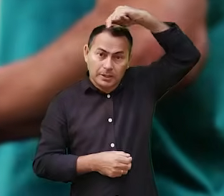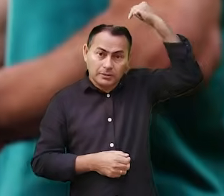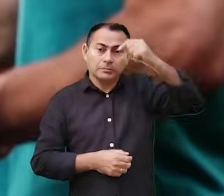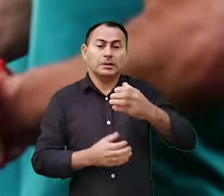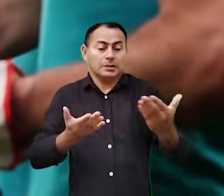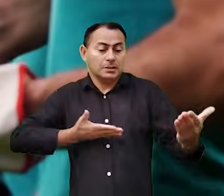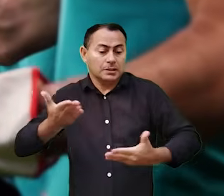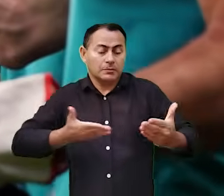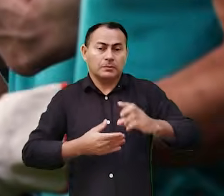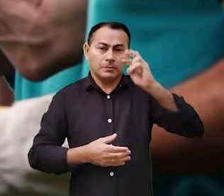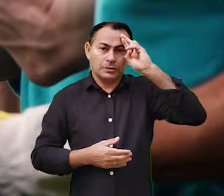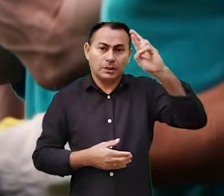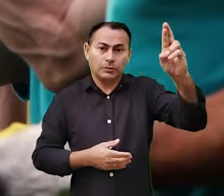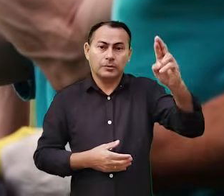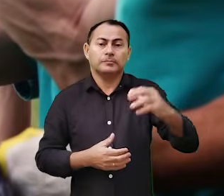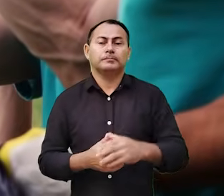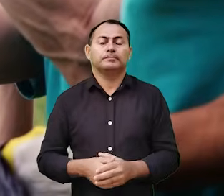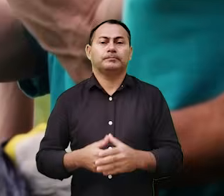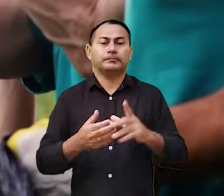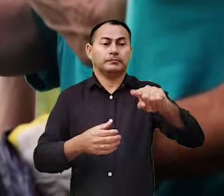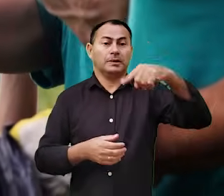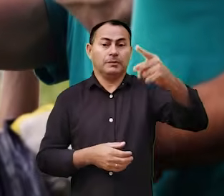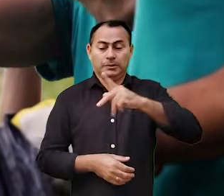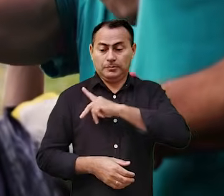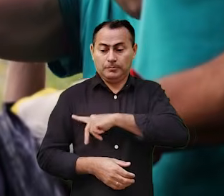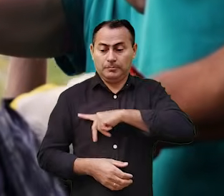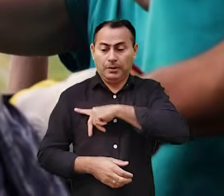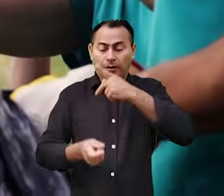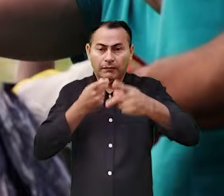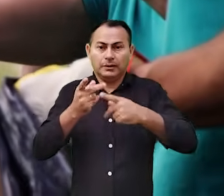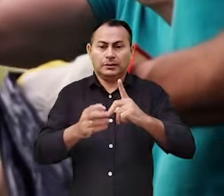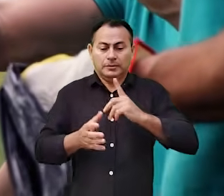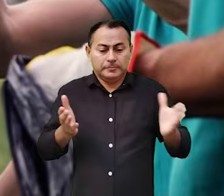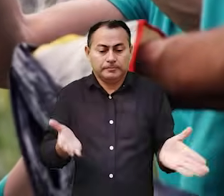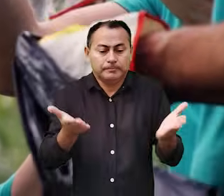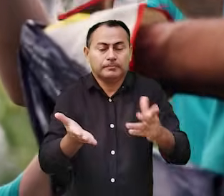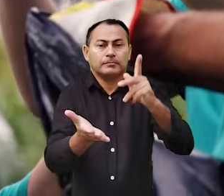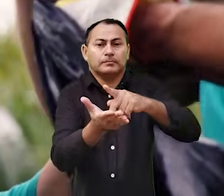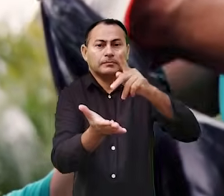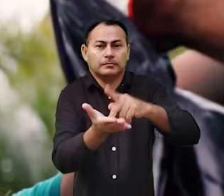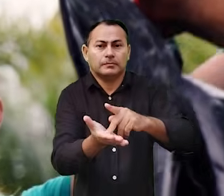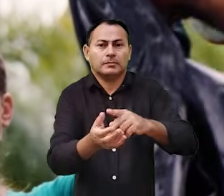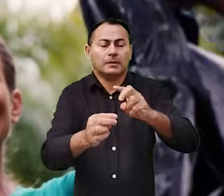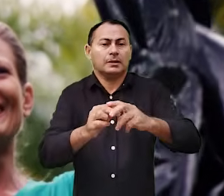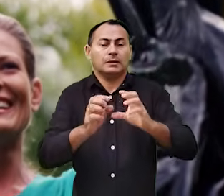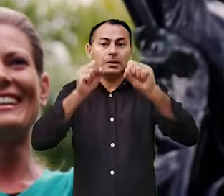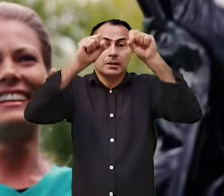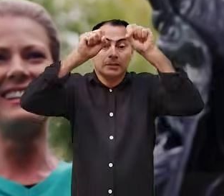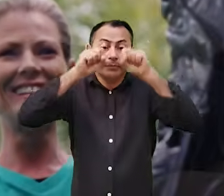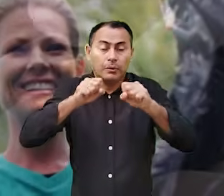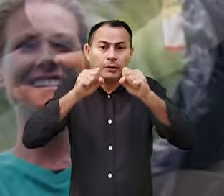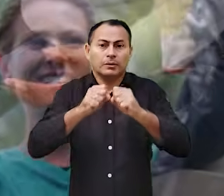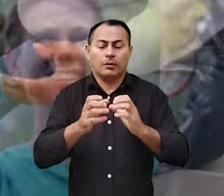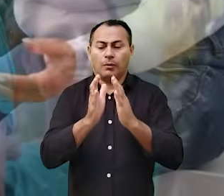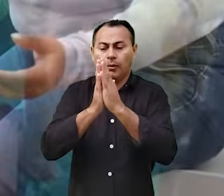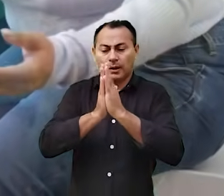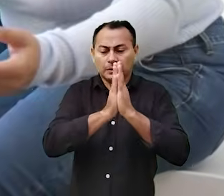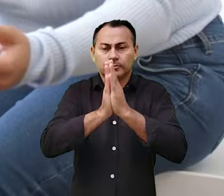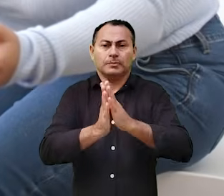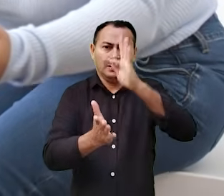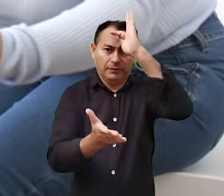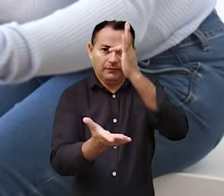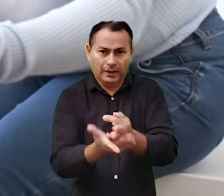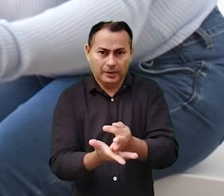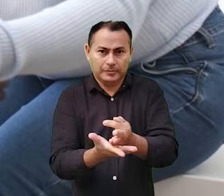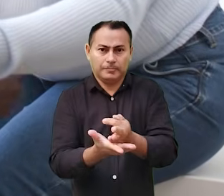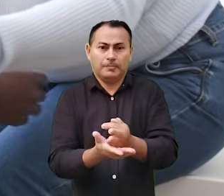espírito, sirvam ao Senhor. Depois Paulo falou sobre ter a motivação verdadeira, sobre testemunho,